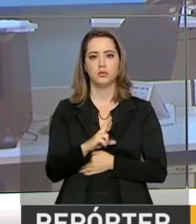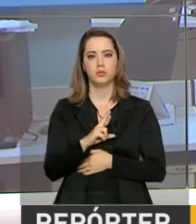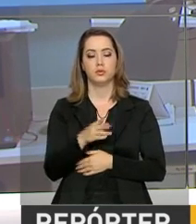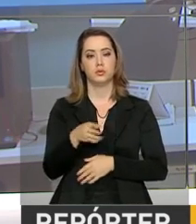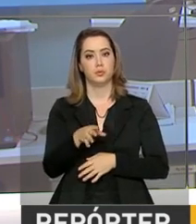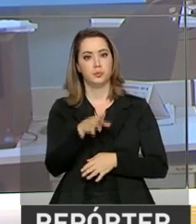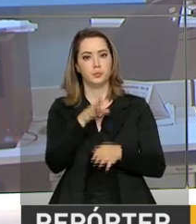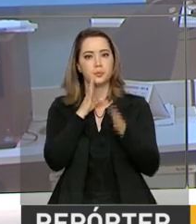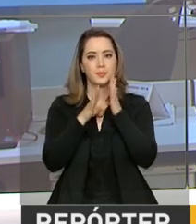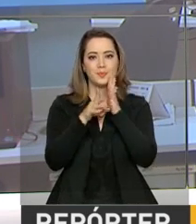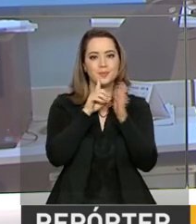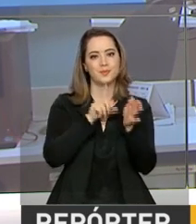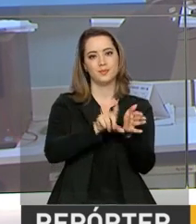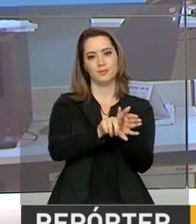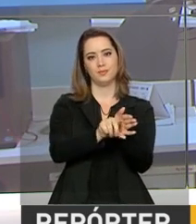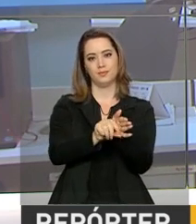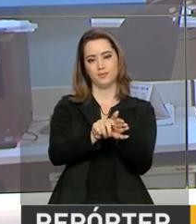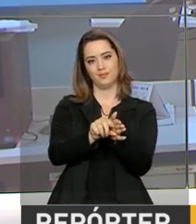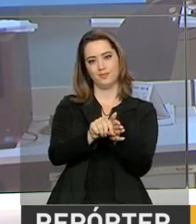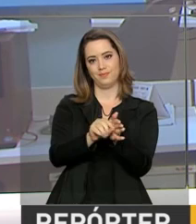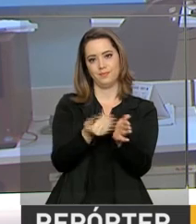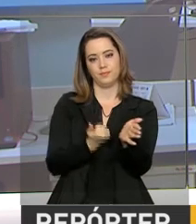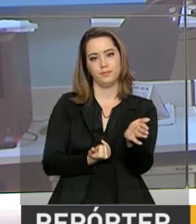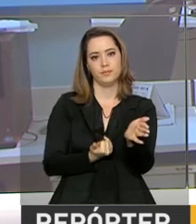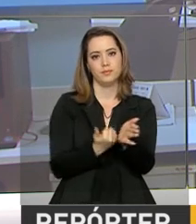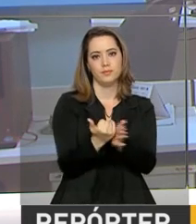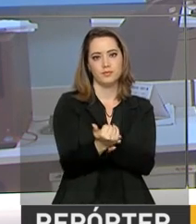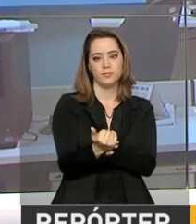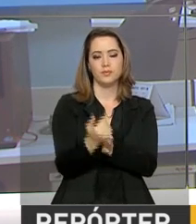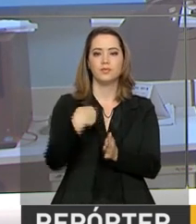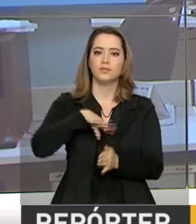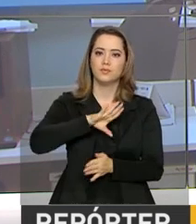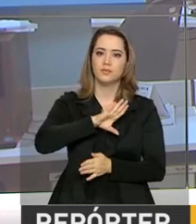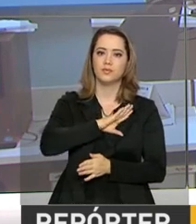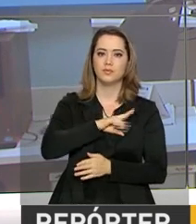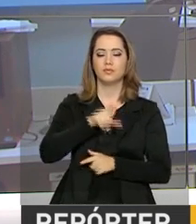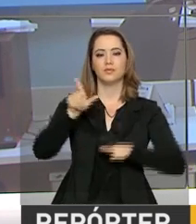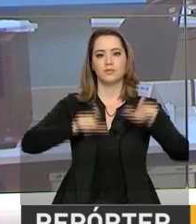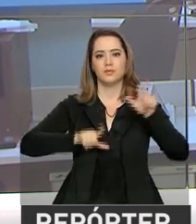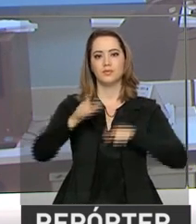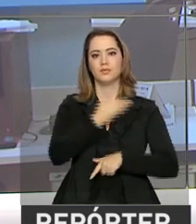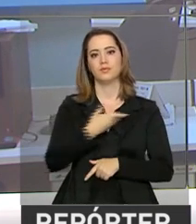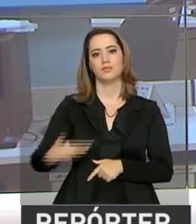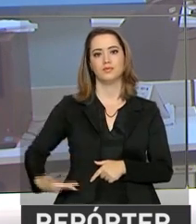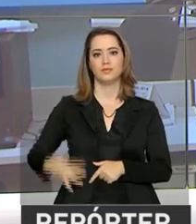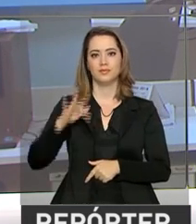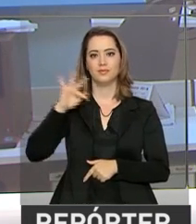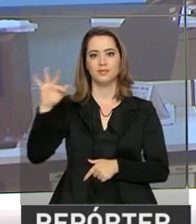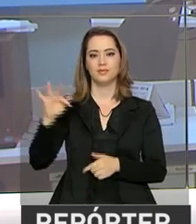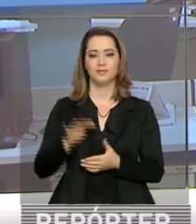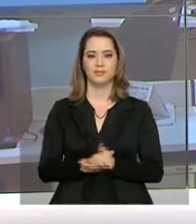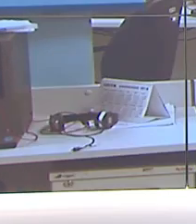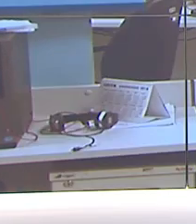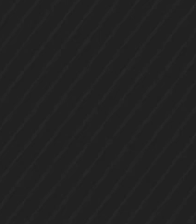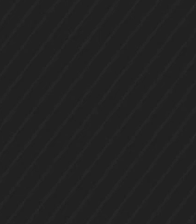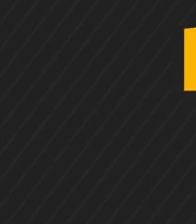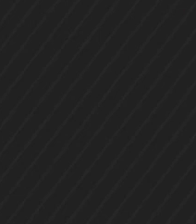NBR. Acompanhe também as novidades em nossas redes sociais. Continue com a gente, NBR, a TV do Governo Federal.